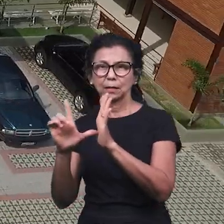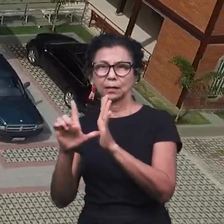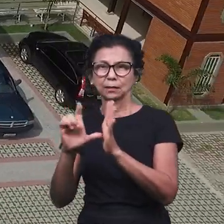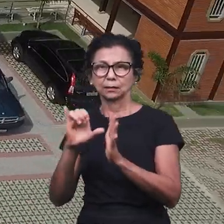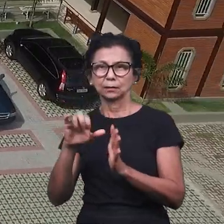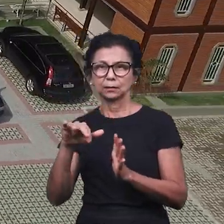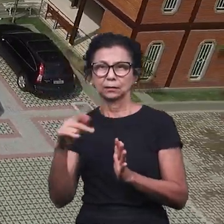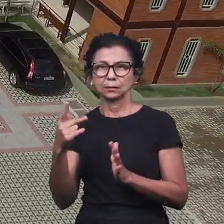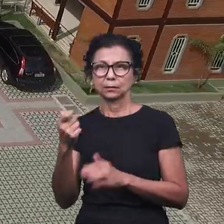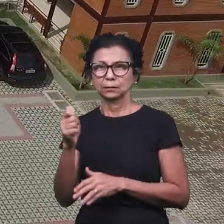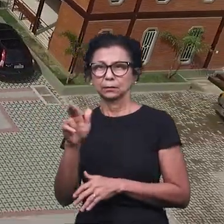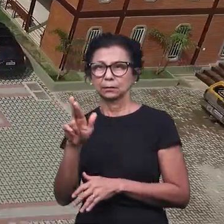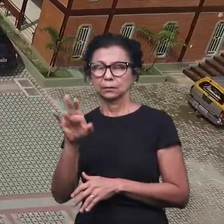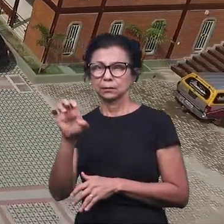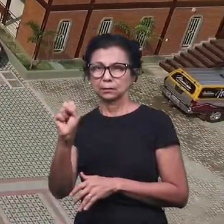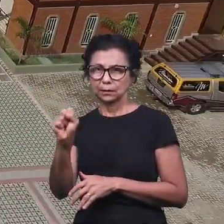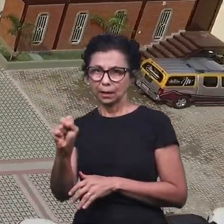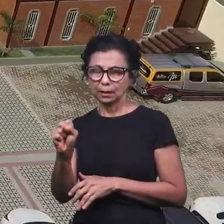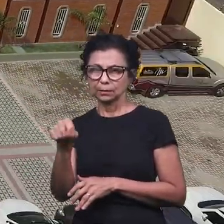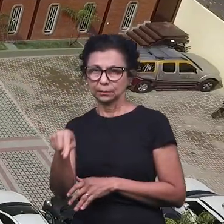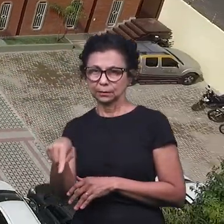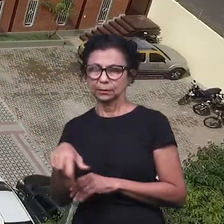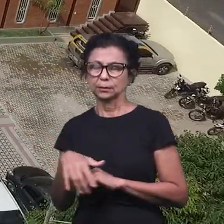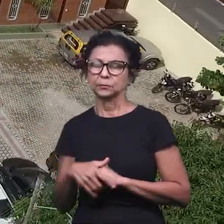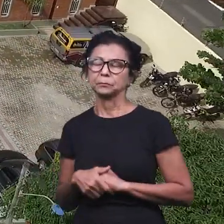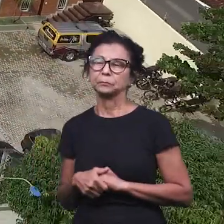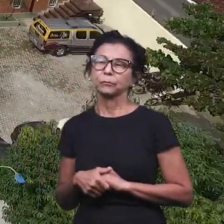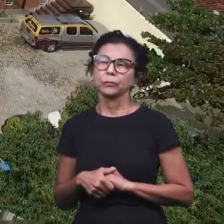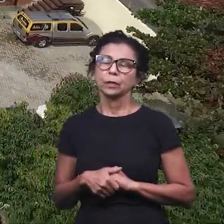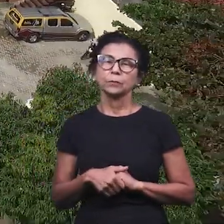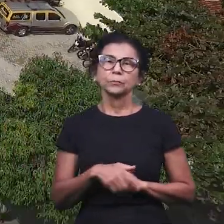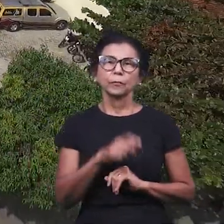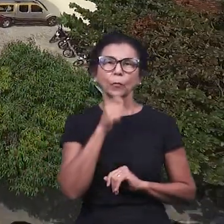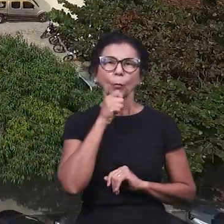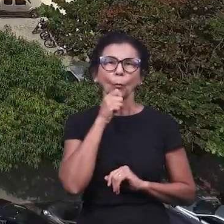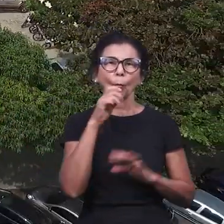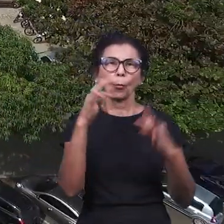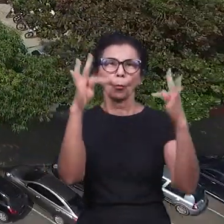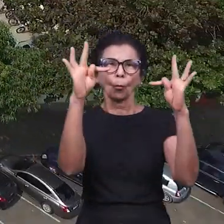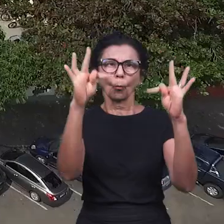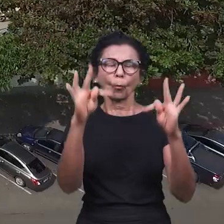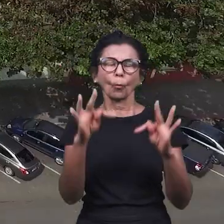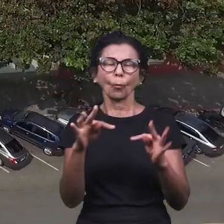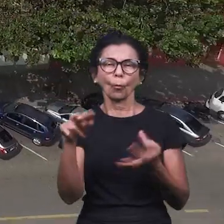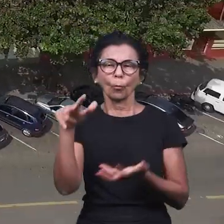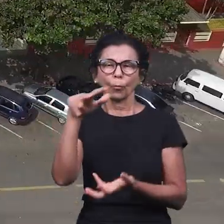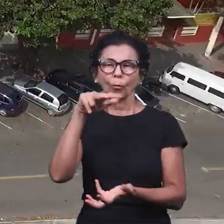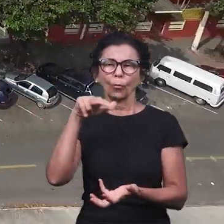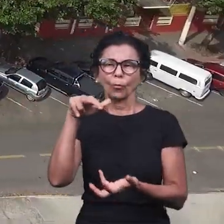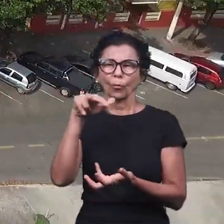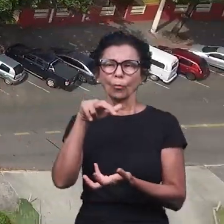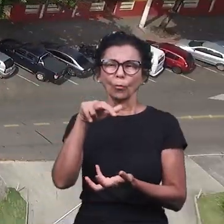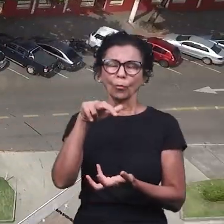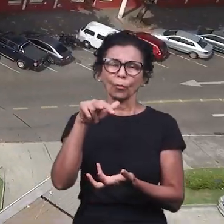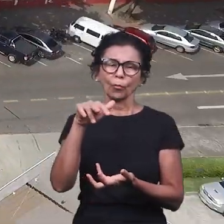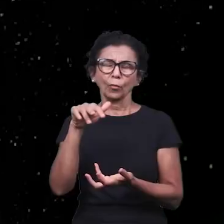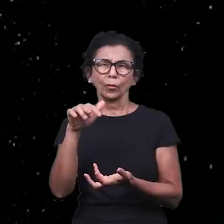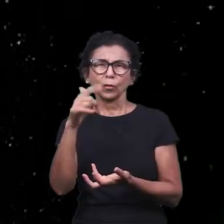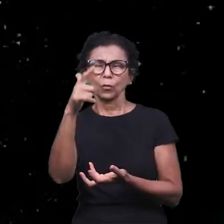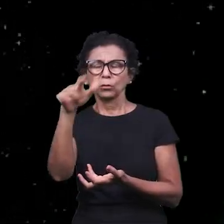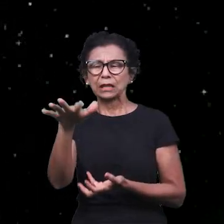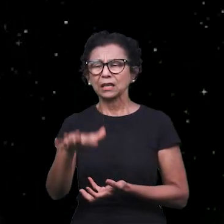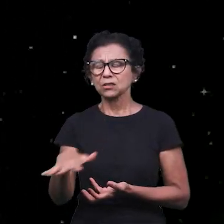A visão, aquilo que o Senhor concedeu. Lá em 2009, iniciou as transmissões